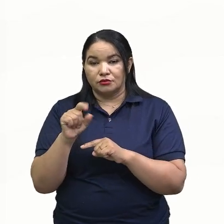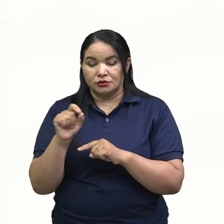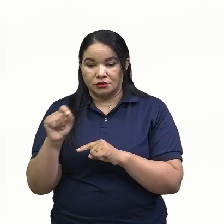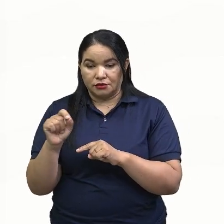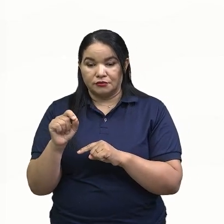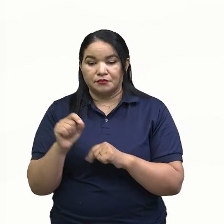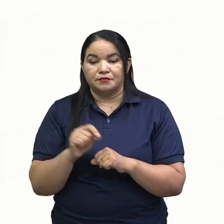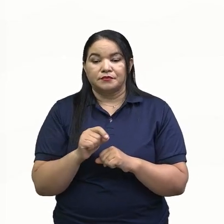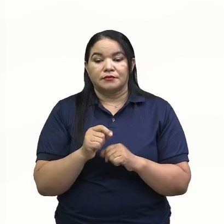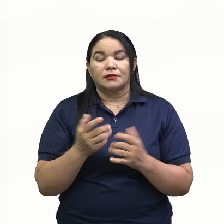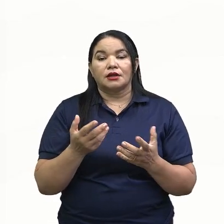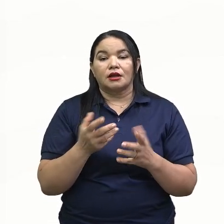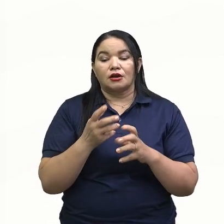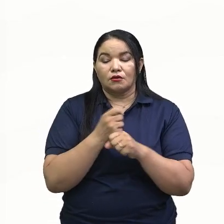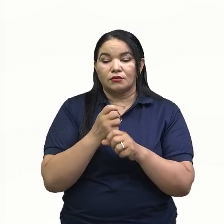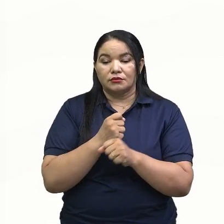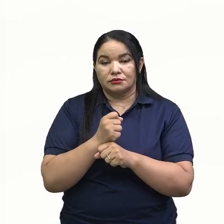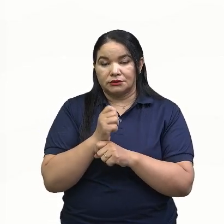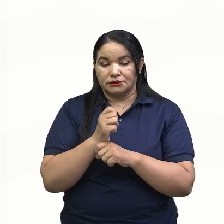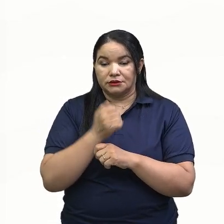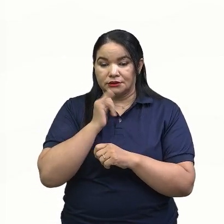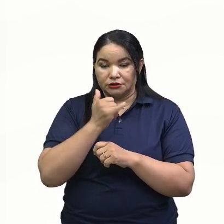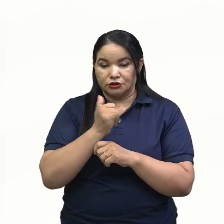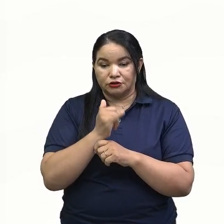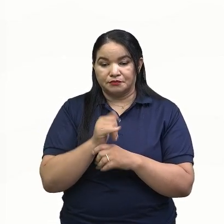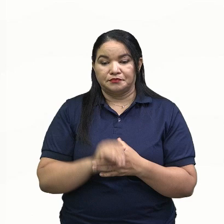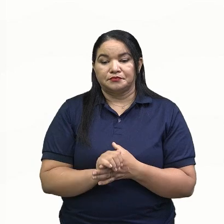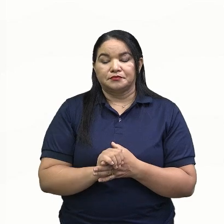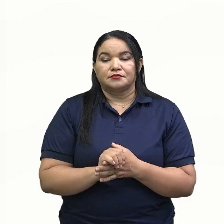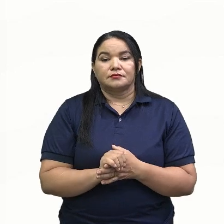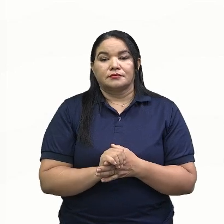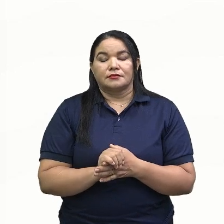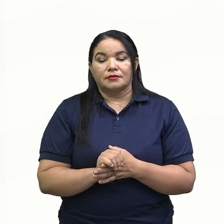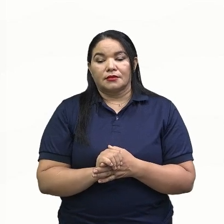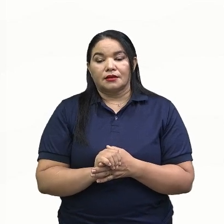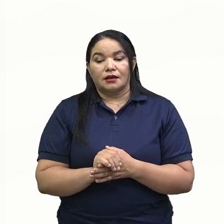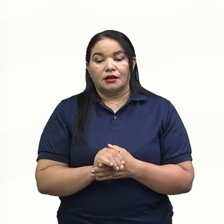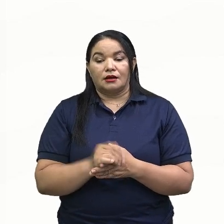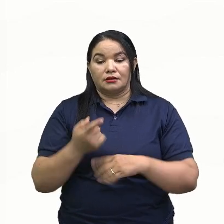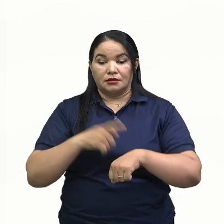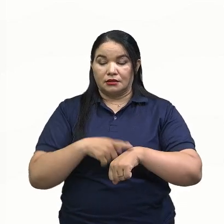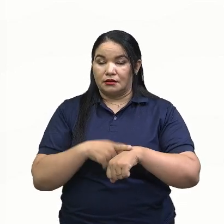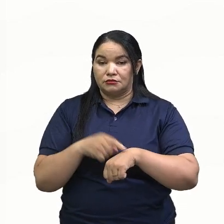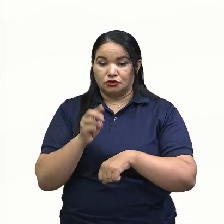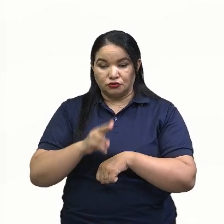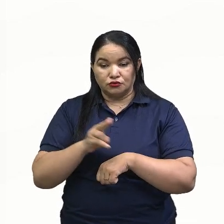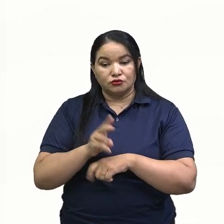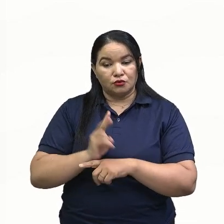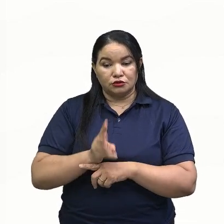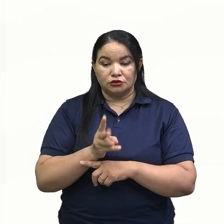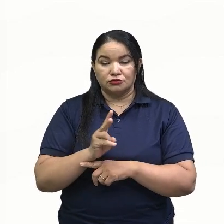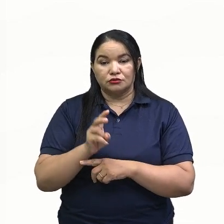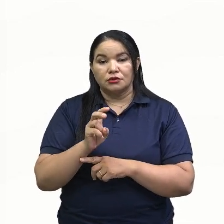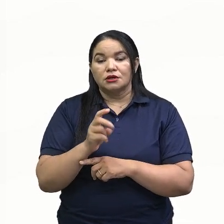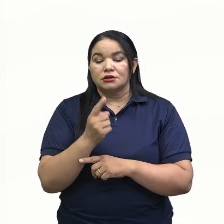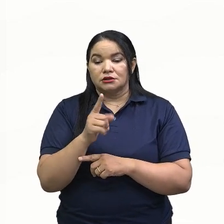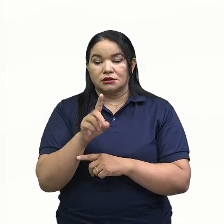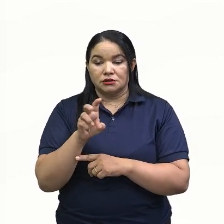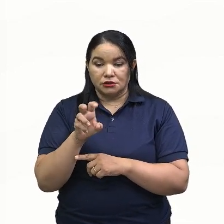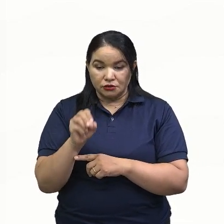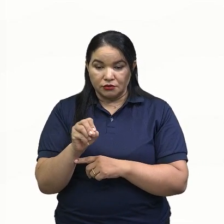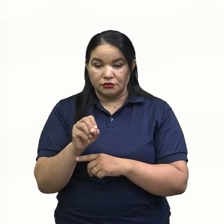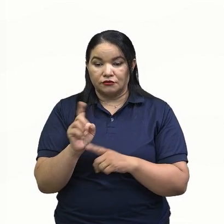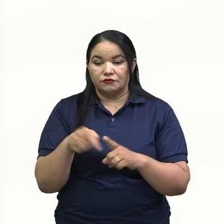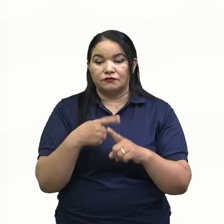cálculo da energia, certo? Potência vezes tempo. O tempo de uso não mudou, continua sendo 150 horas,